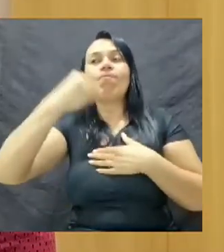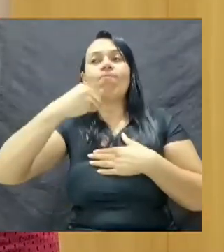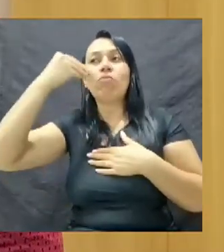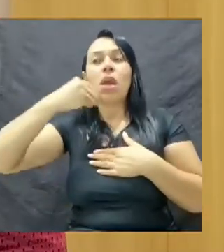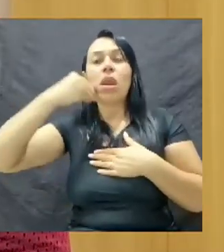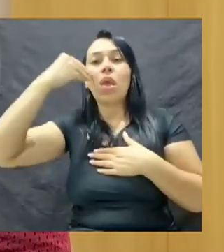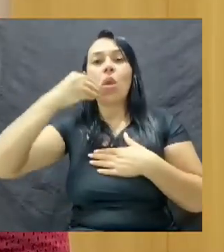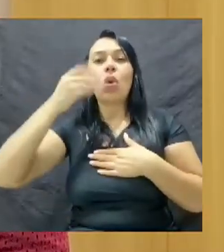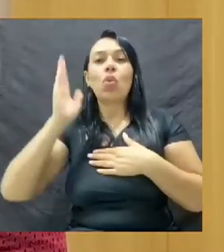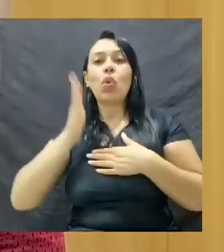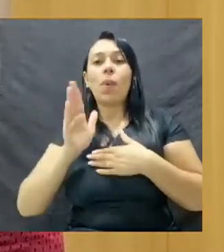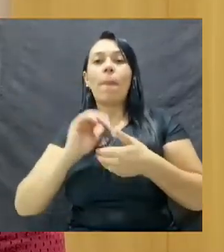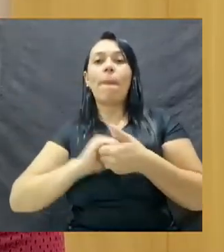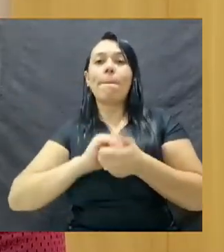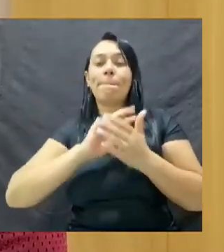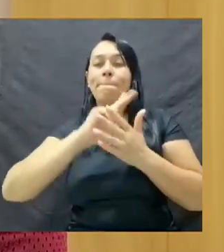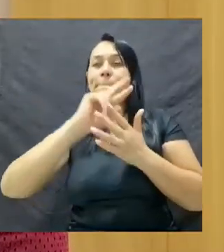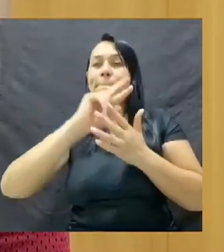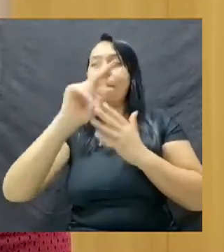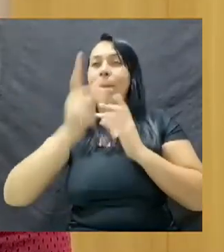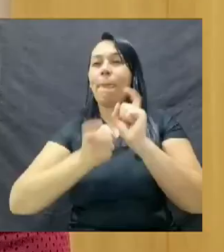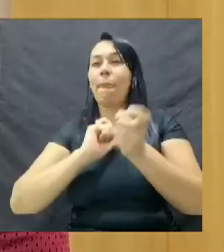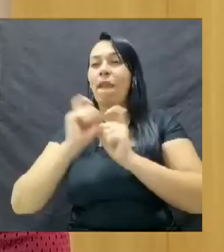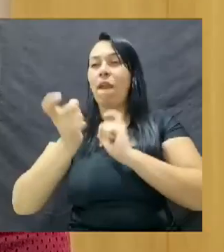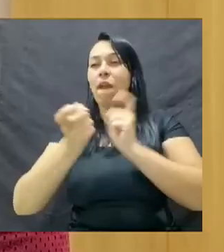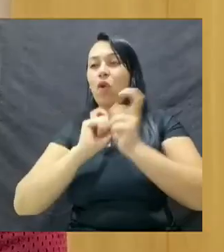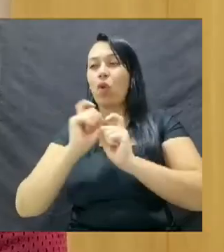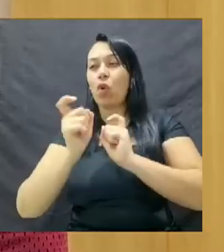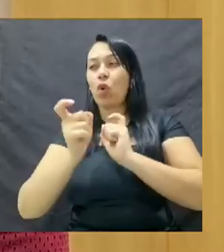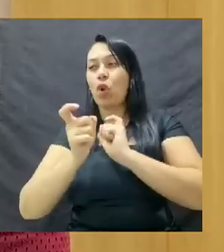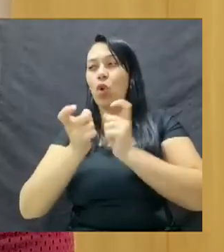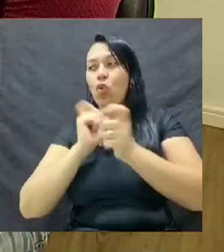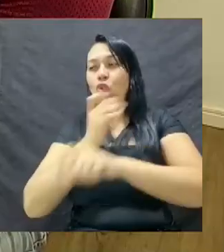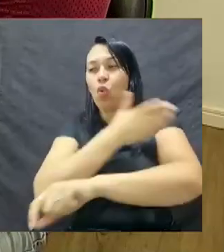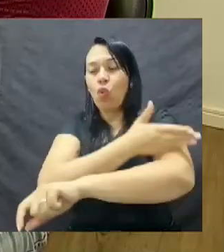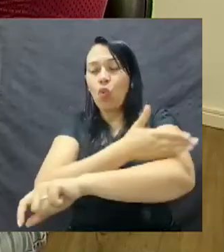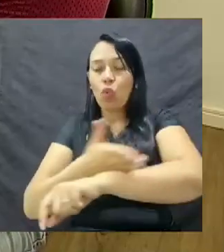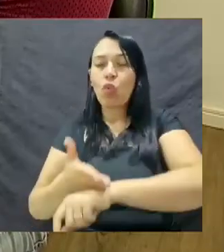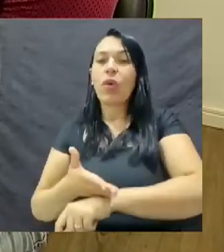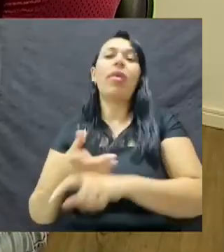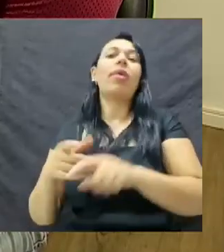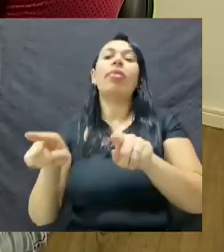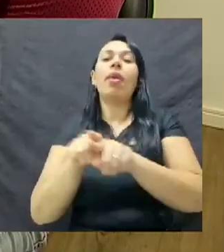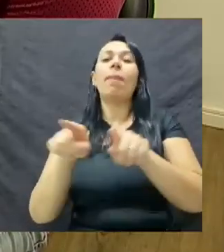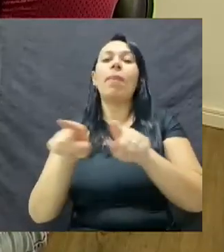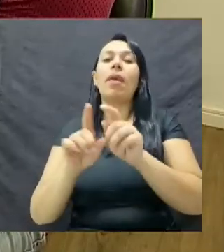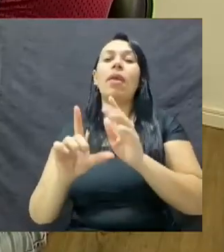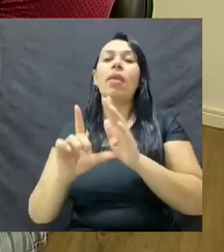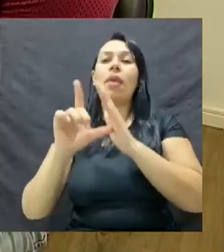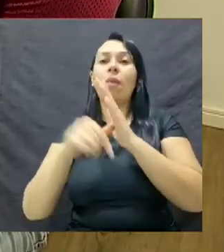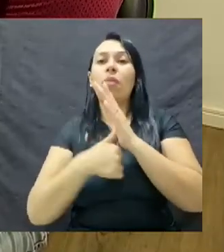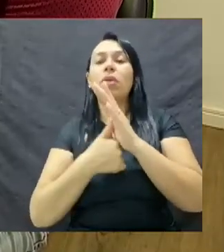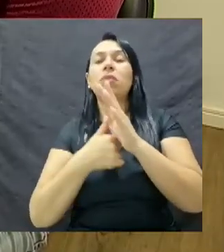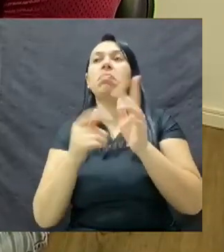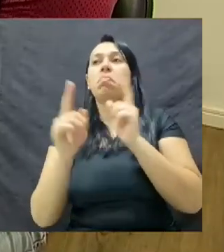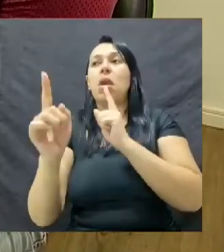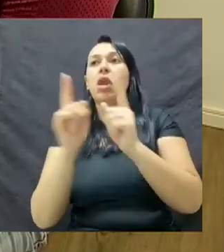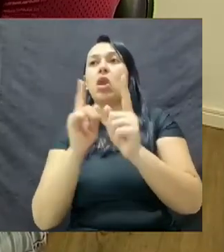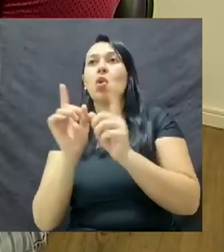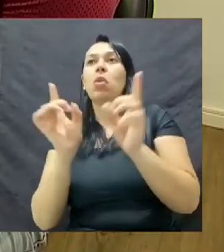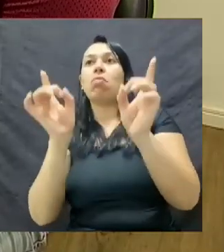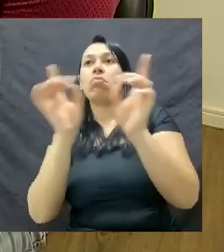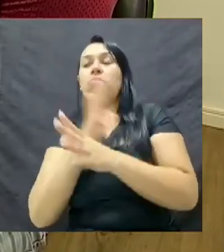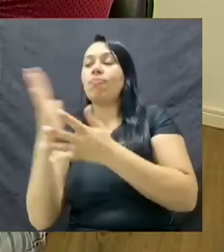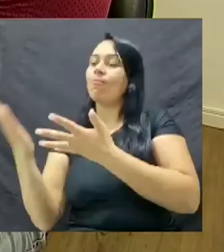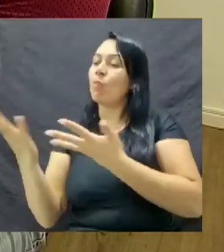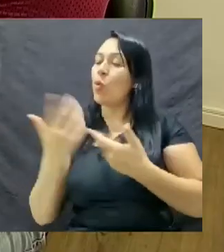reuniões ordinárias assessorando a mesa. E após esse período, sabe, me surgiu também o convite, essa oportunidade de